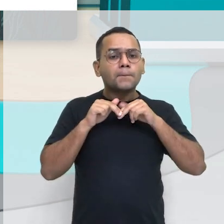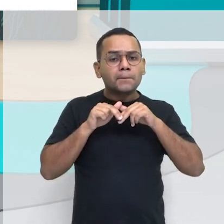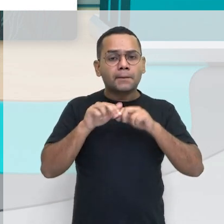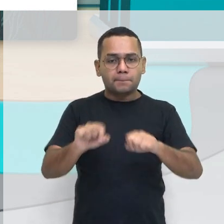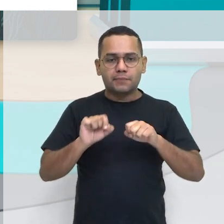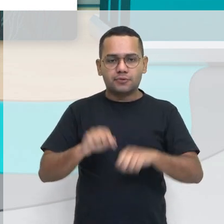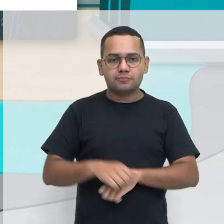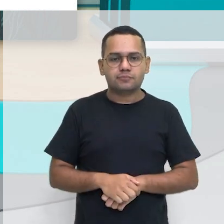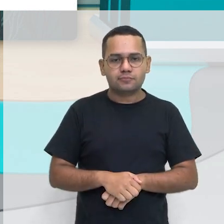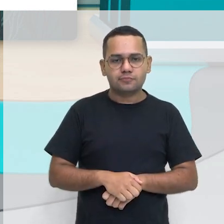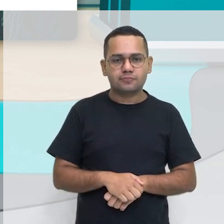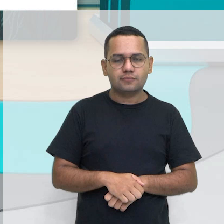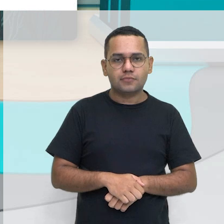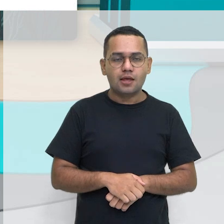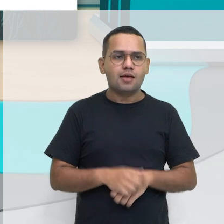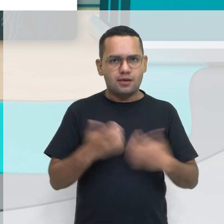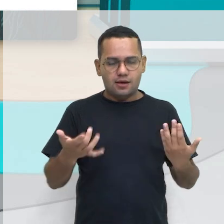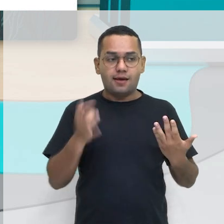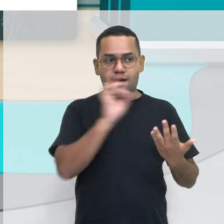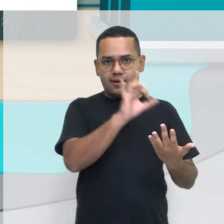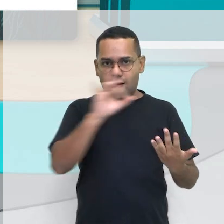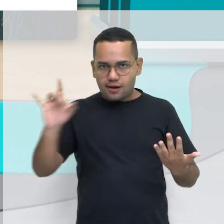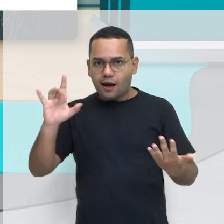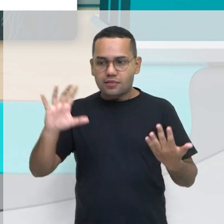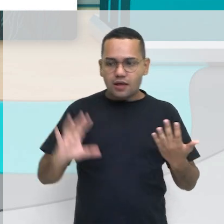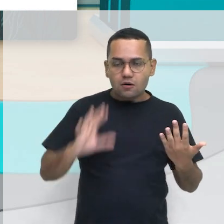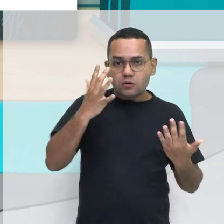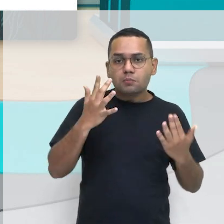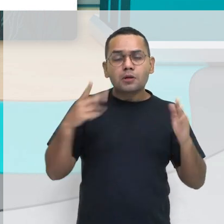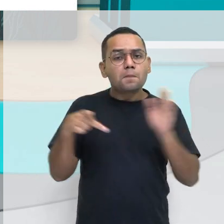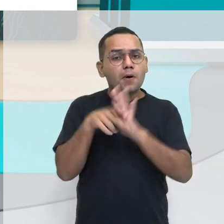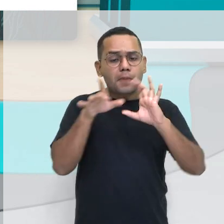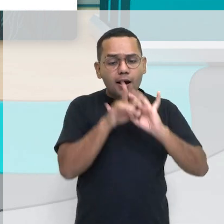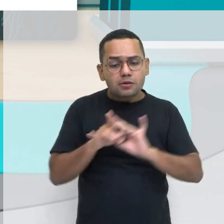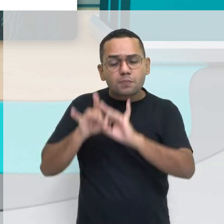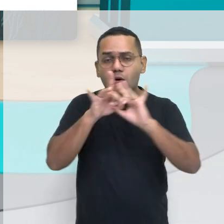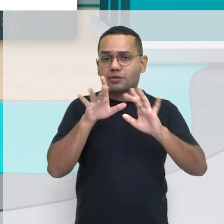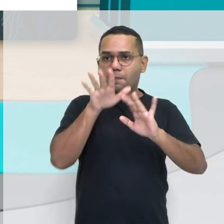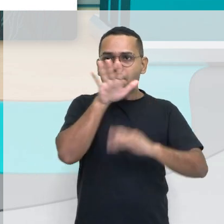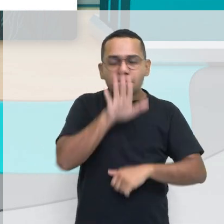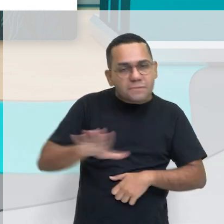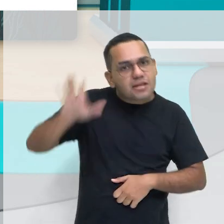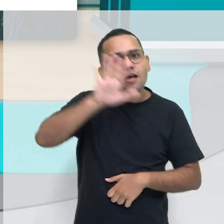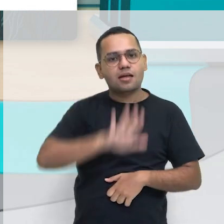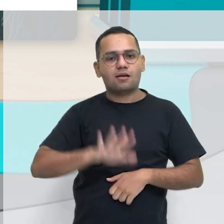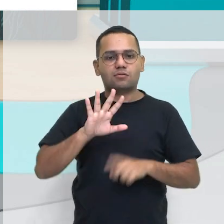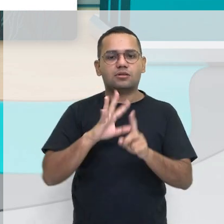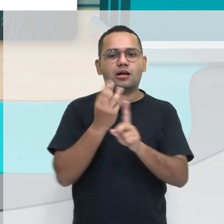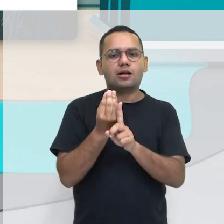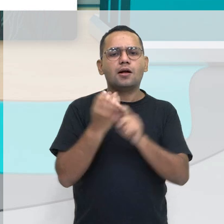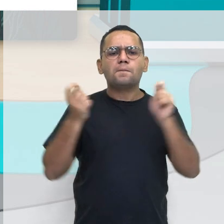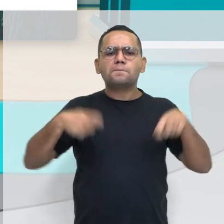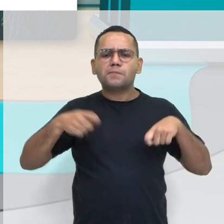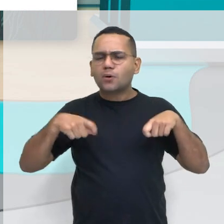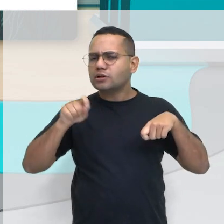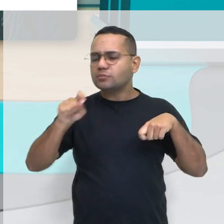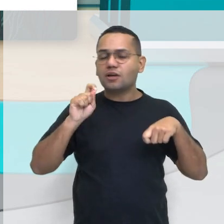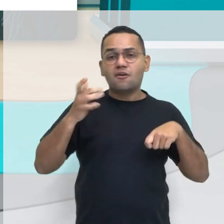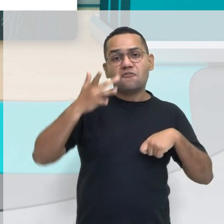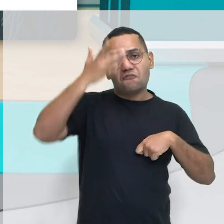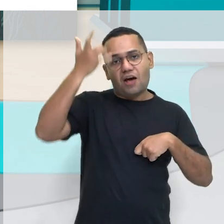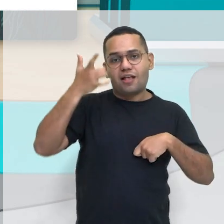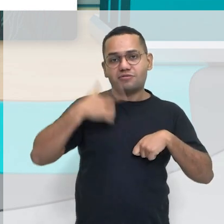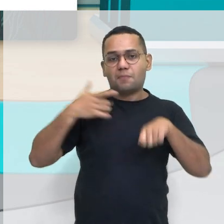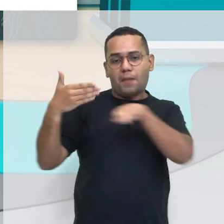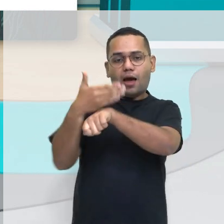na democratização da arte, tornando acessível a diferentes públicos e permitindo uma